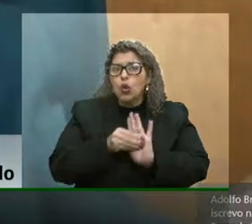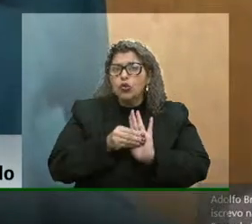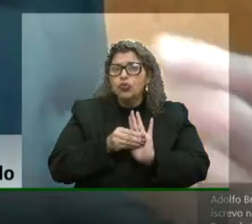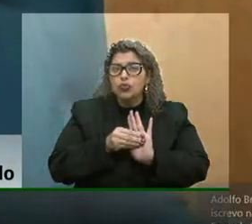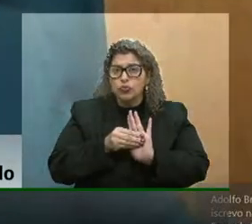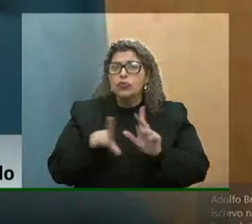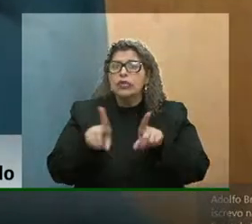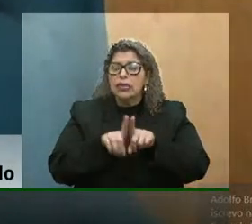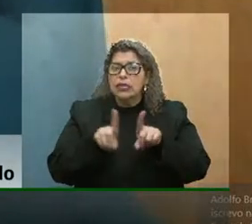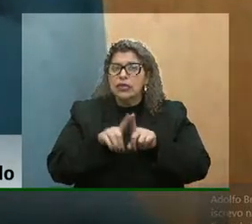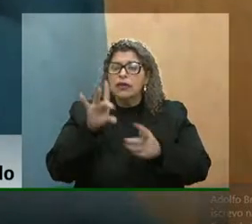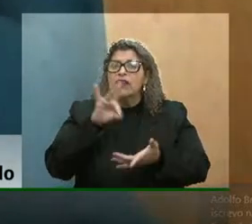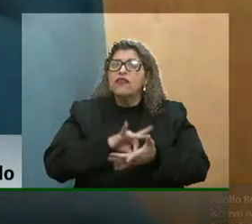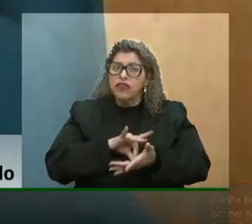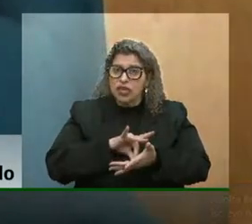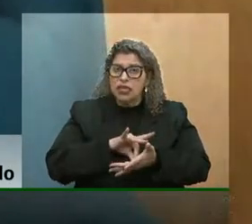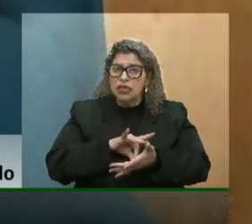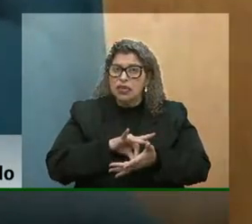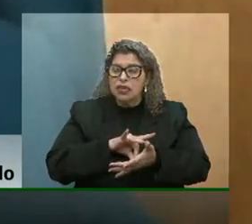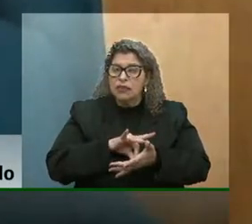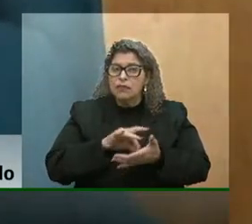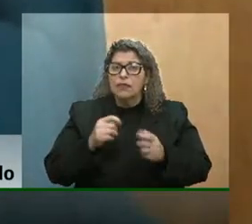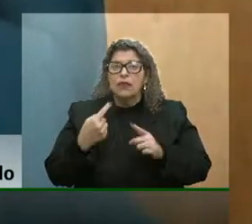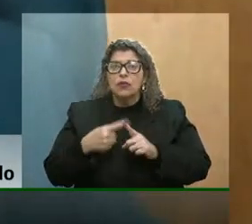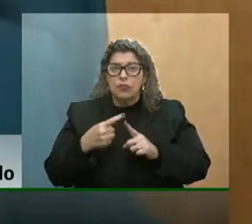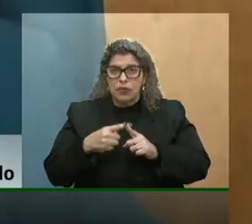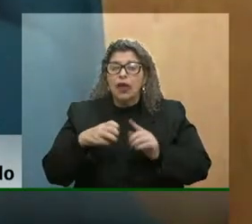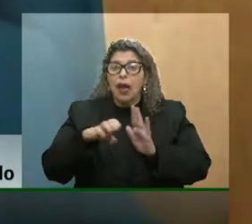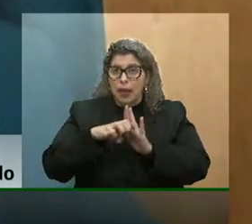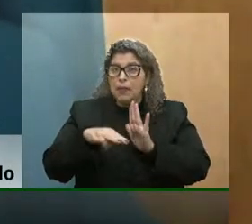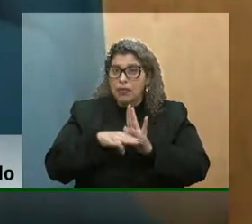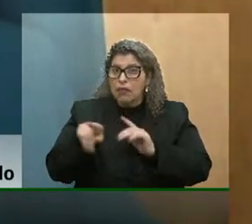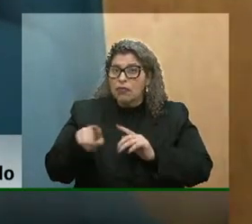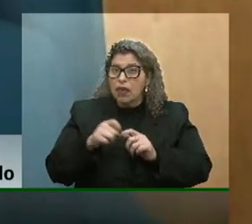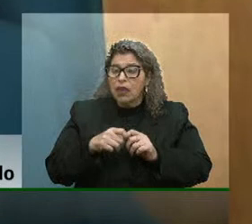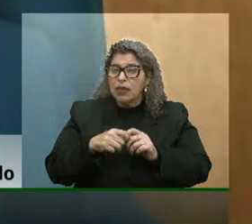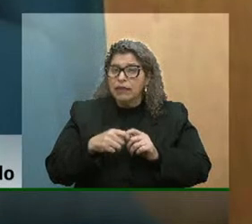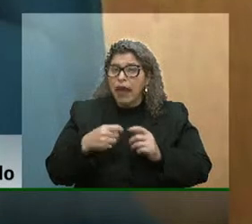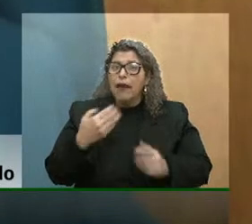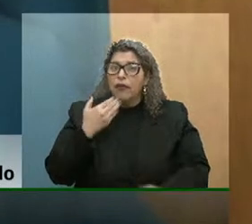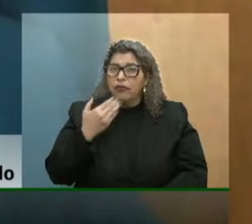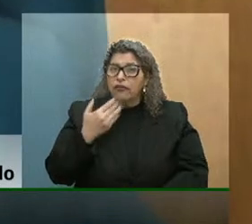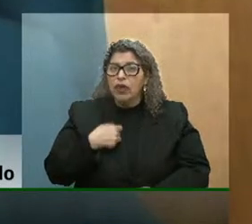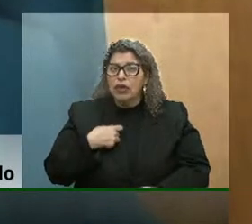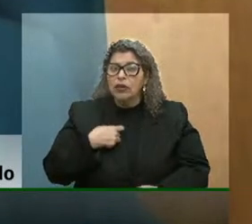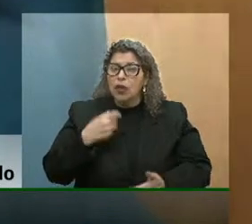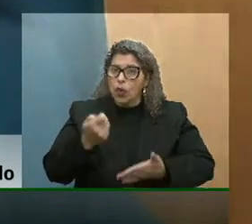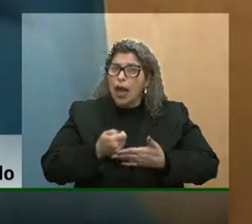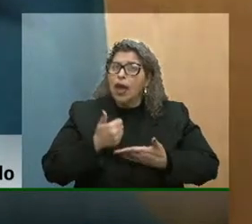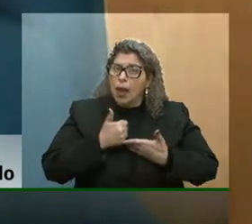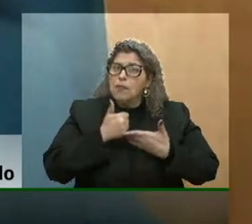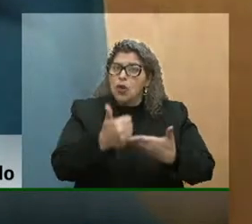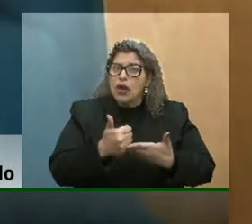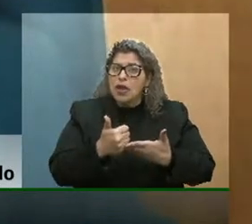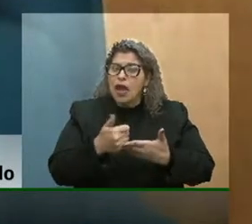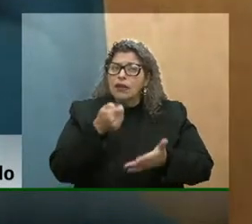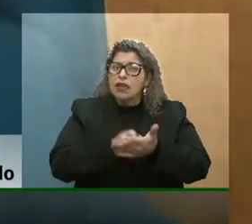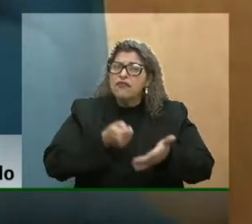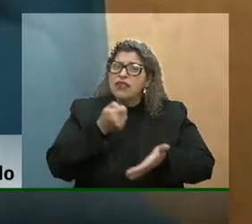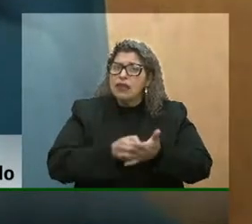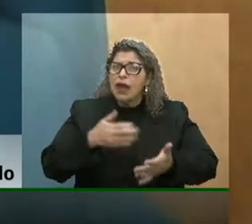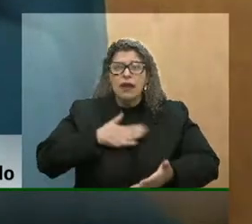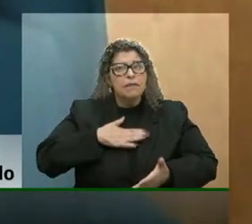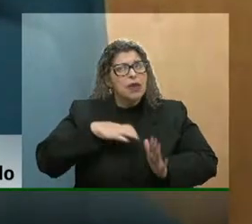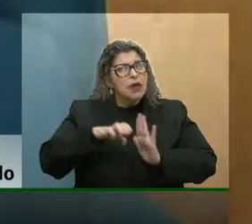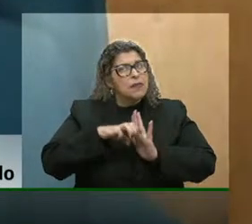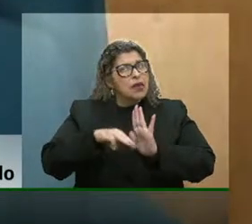da parte fixa retroativa? A emenda dele é capenga, então. Eu quero defender as minhas emendas. Okay. Quero defender a emenda